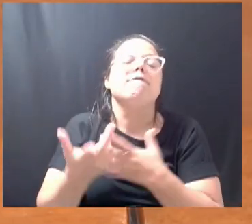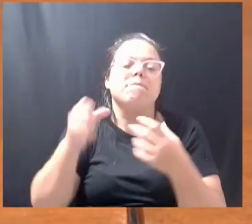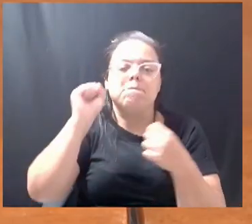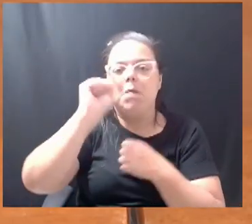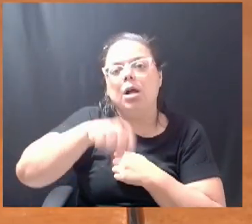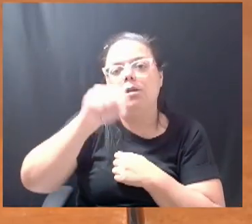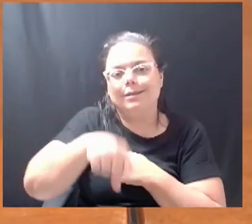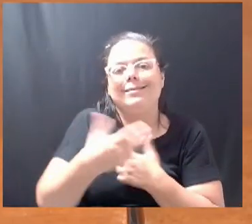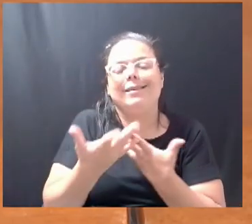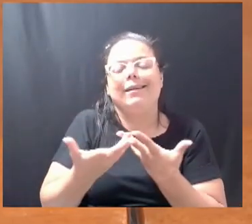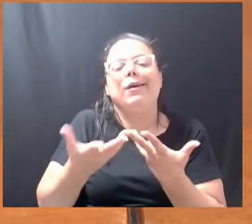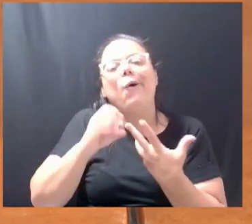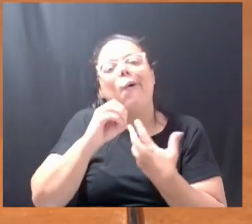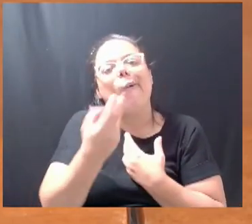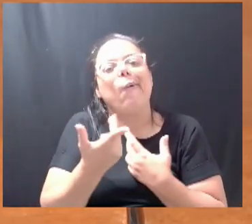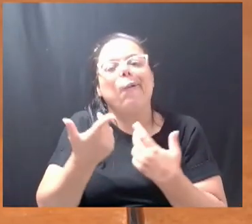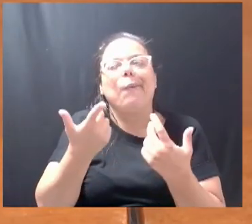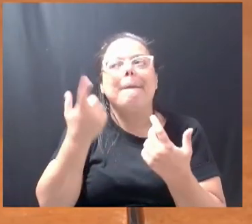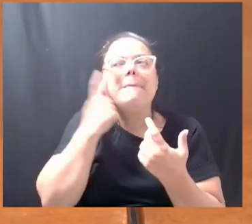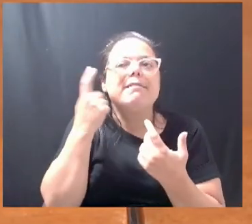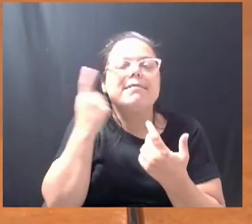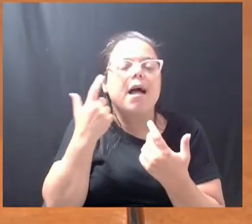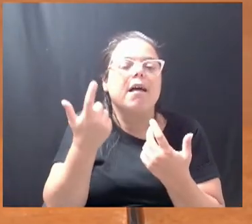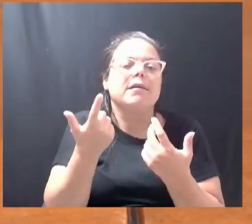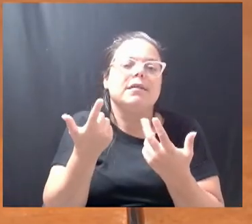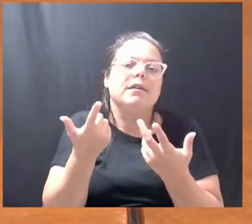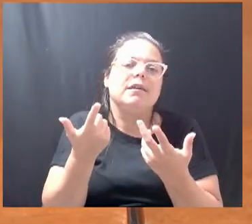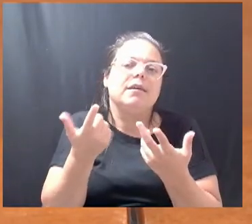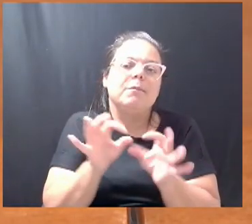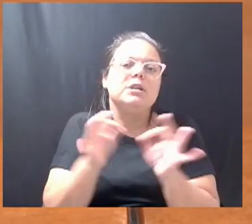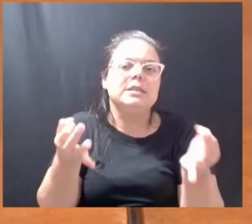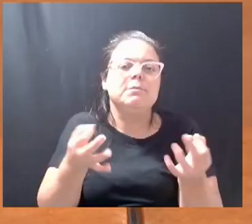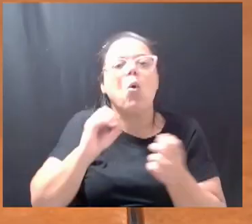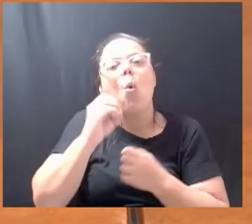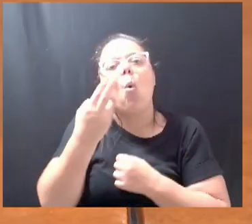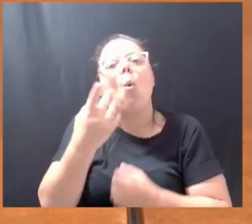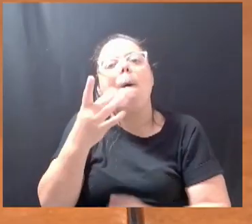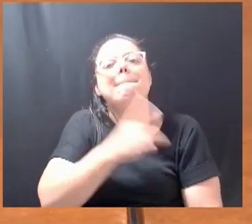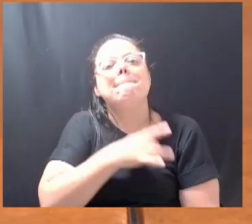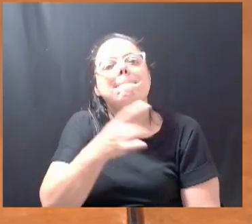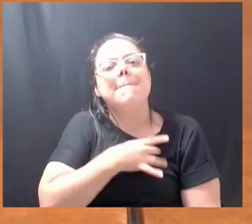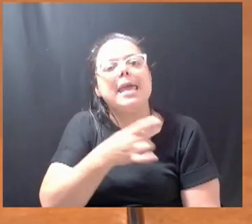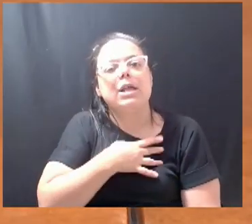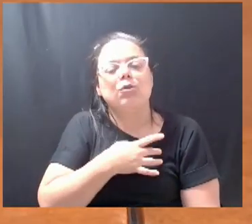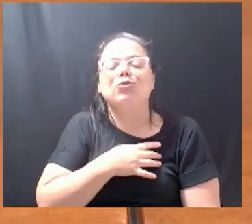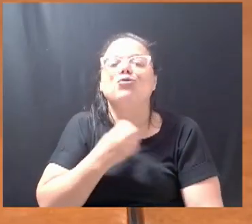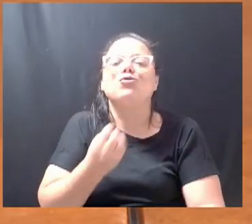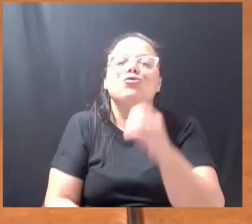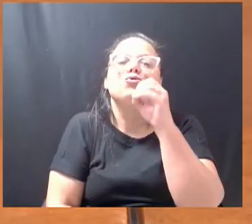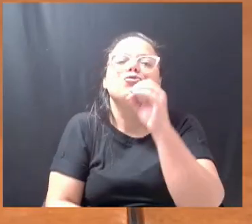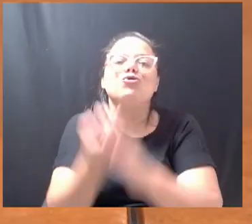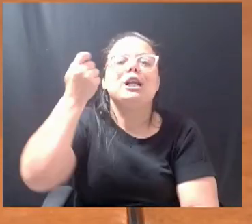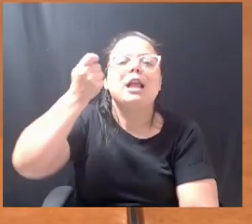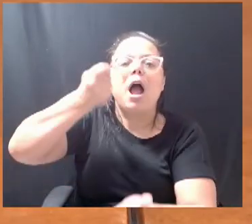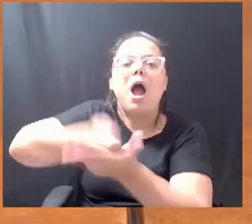algo menor, ou se não pelo medo de você criar obrigação pecuniária à prefeitura.